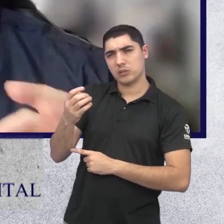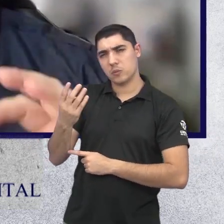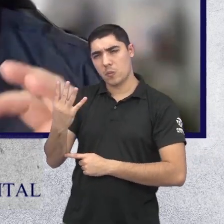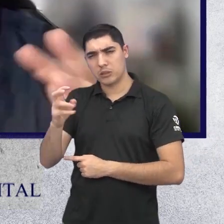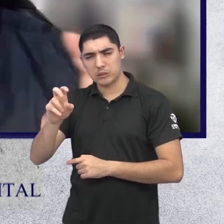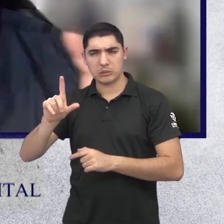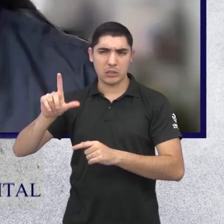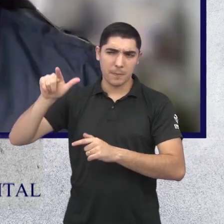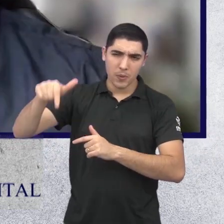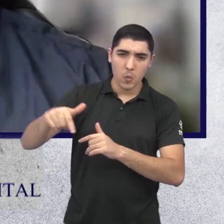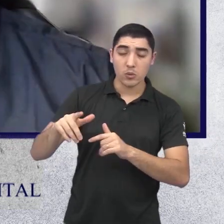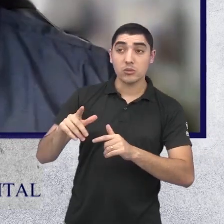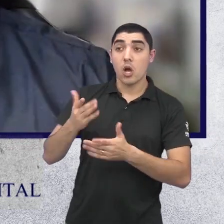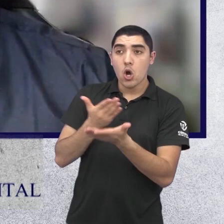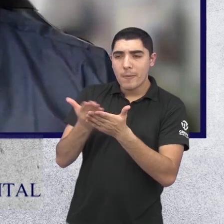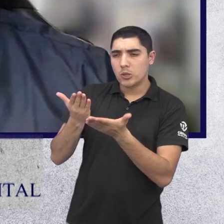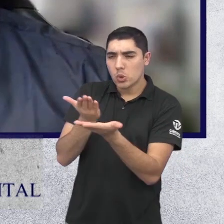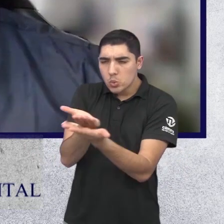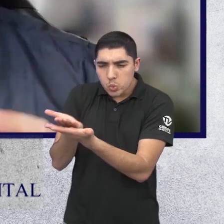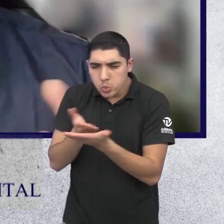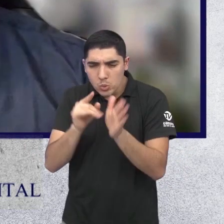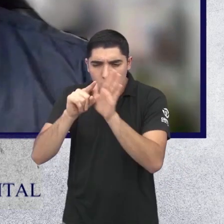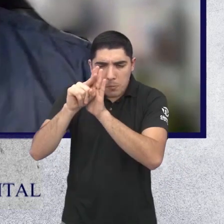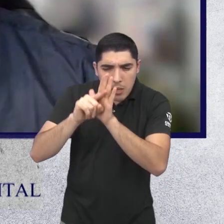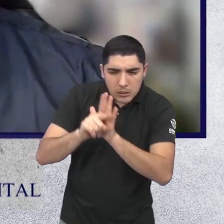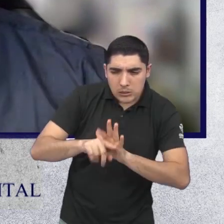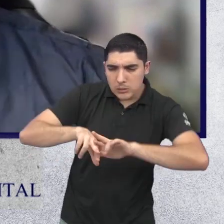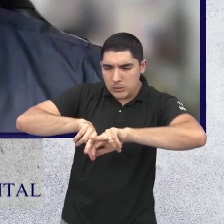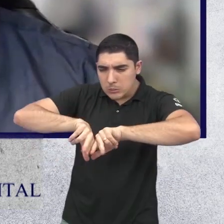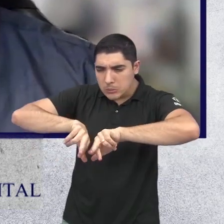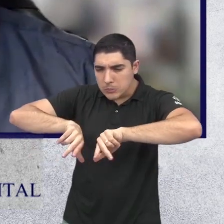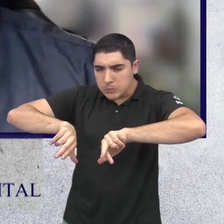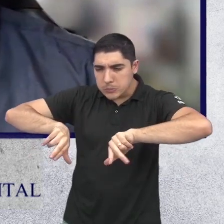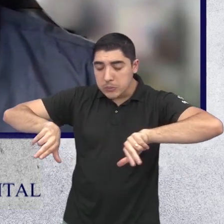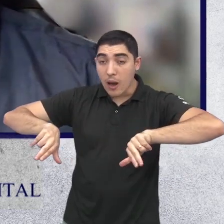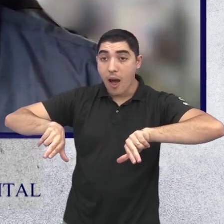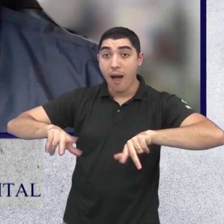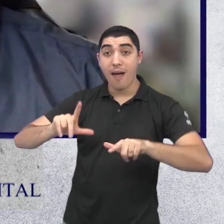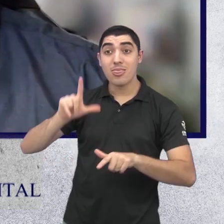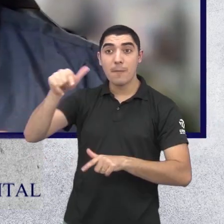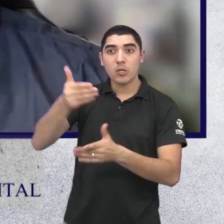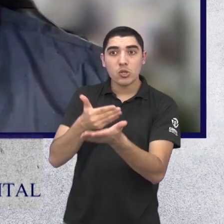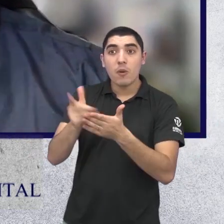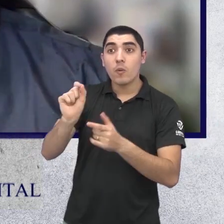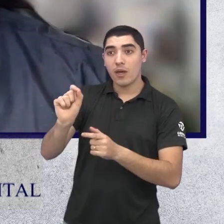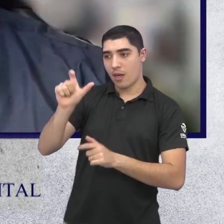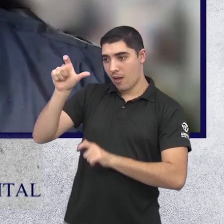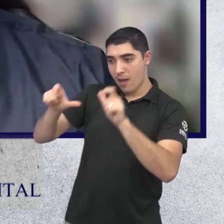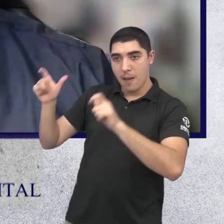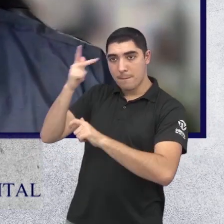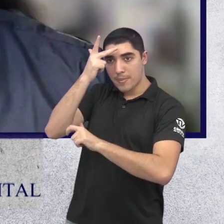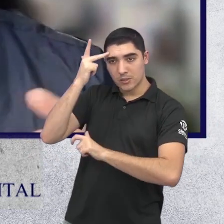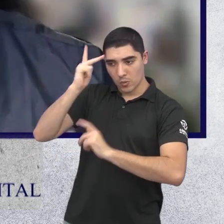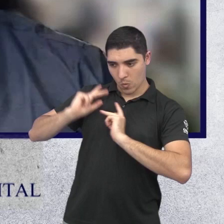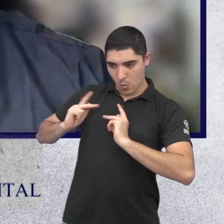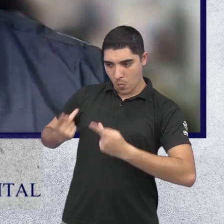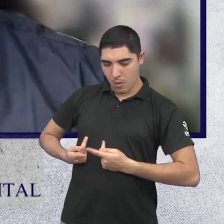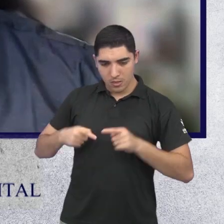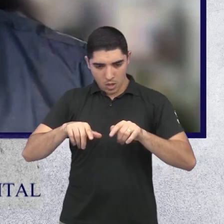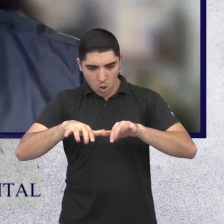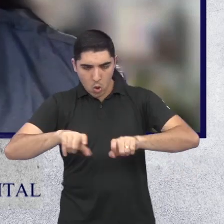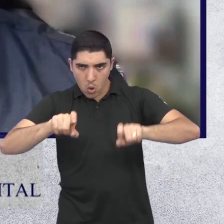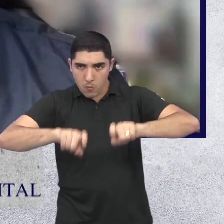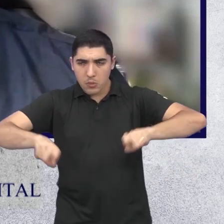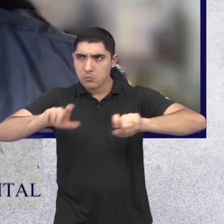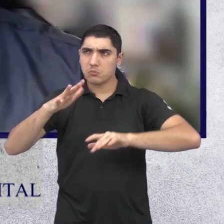dentro daqueles tanques pequenininhos. A partir disso, isso evolui para a interação humano-computador, a partir da